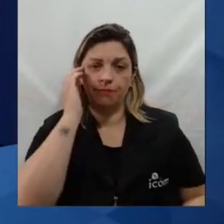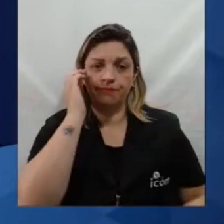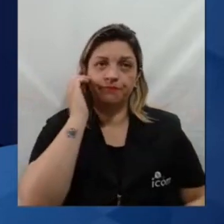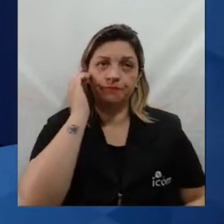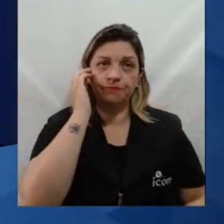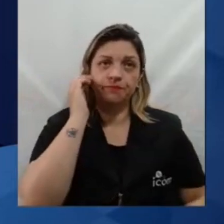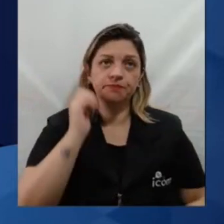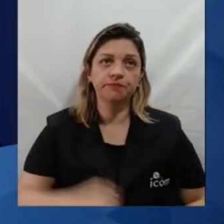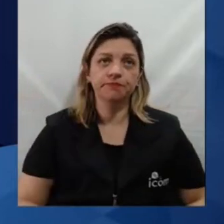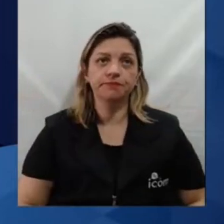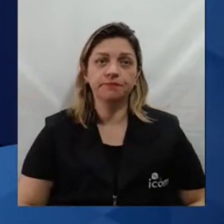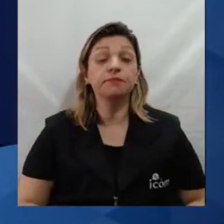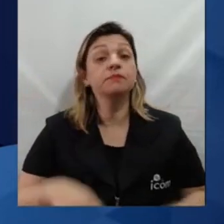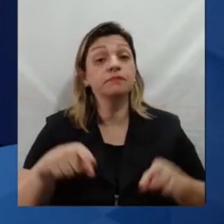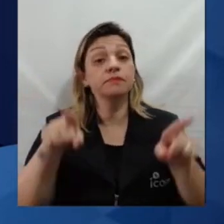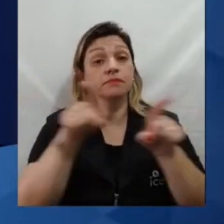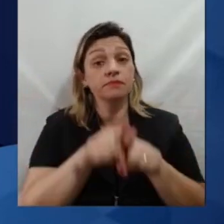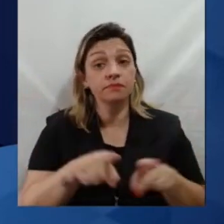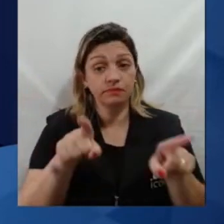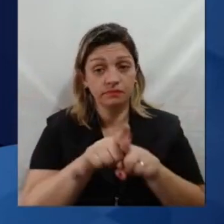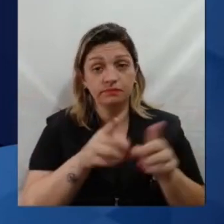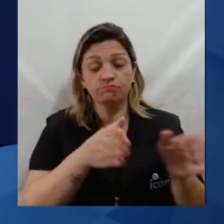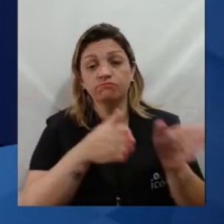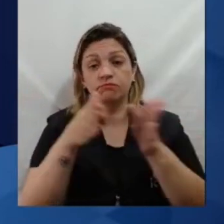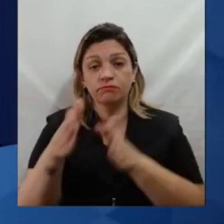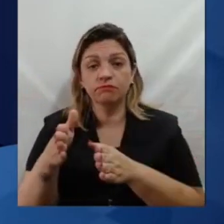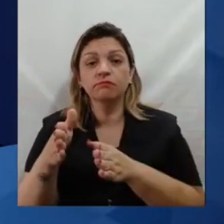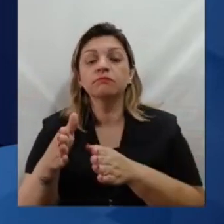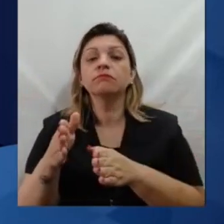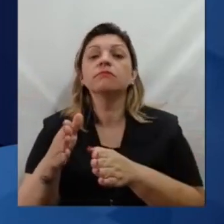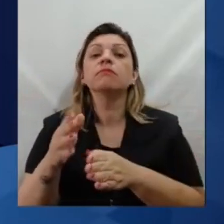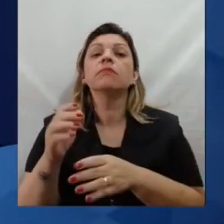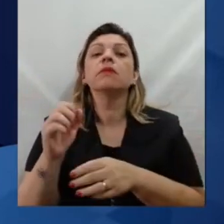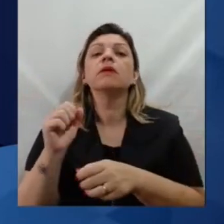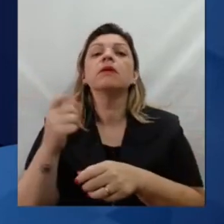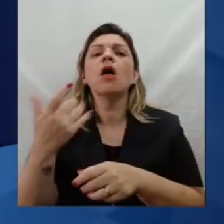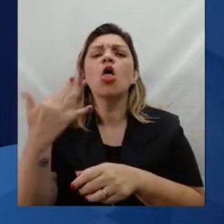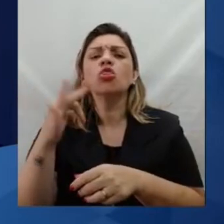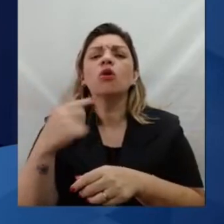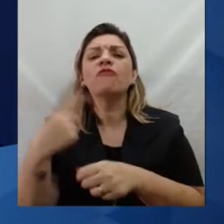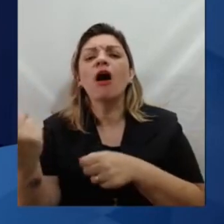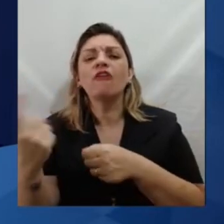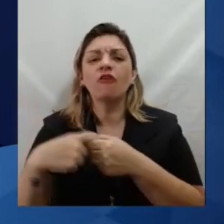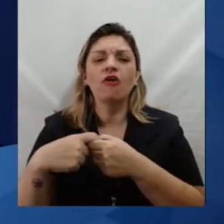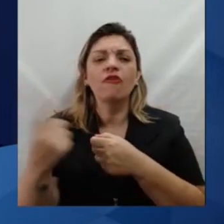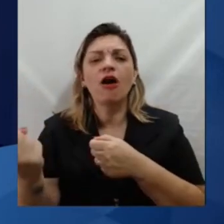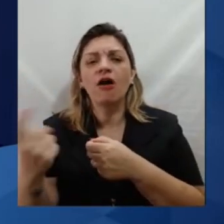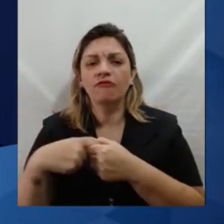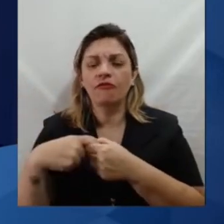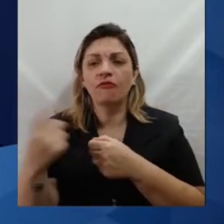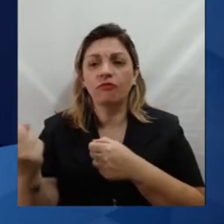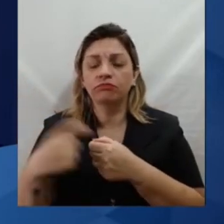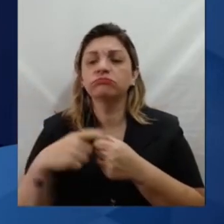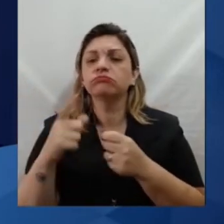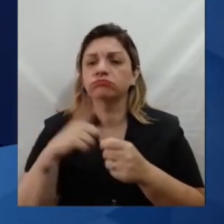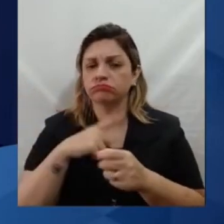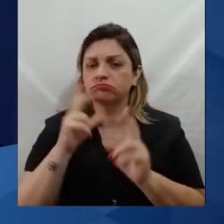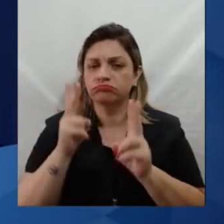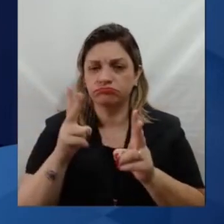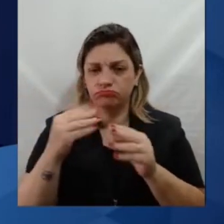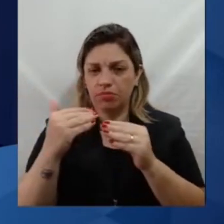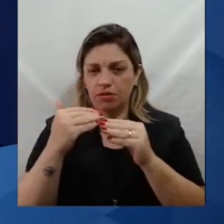Temos, então, um outro bloco, que é a dor intermitente, que é a dor que vai e volta. Ela possui a mesma escala Likert e possui